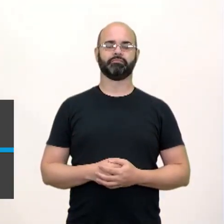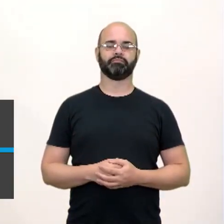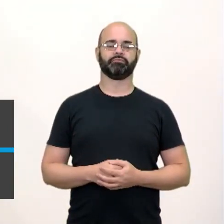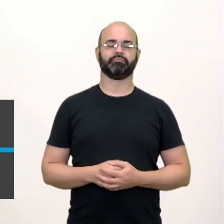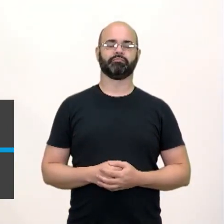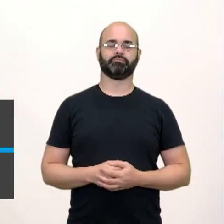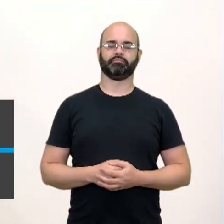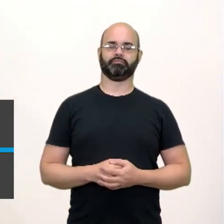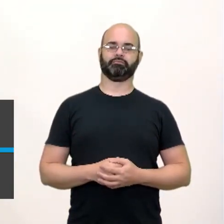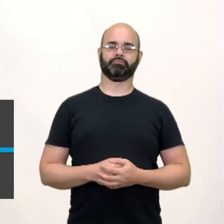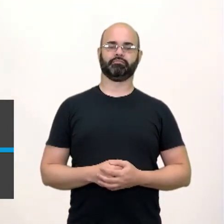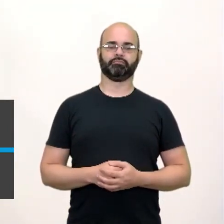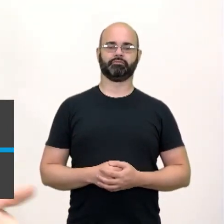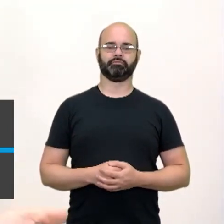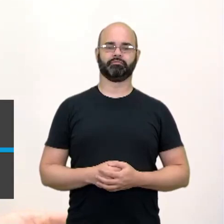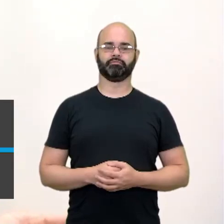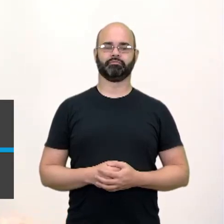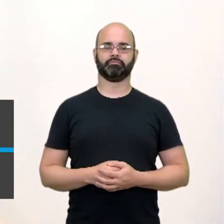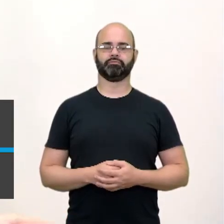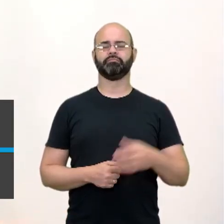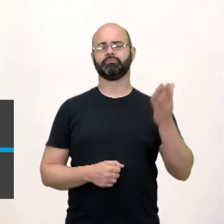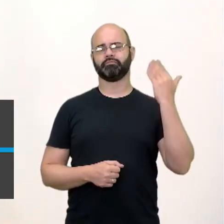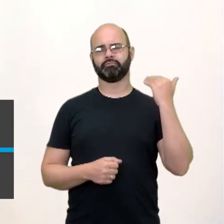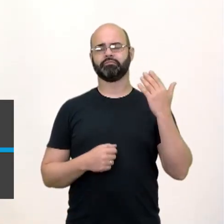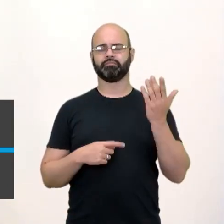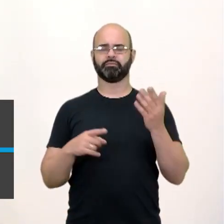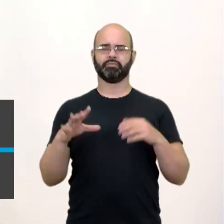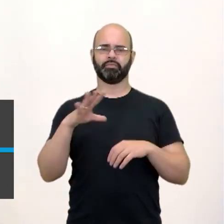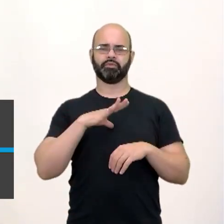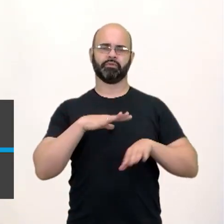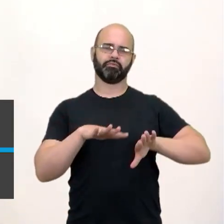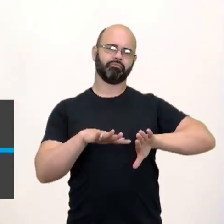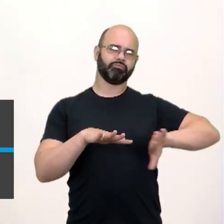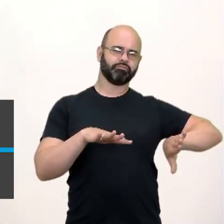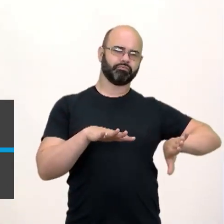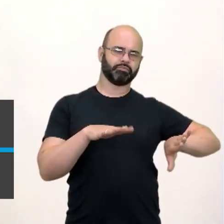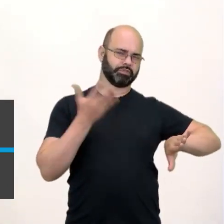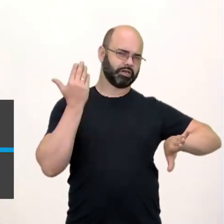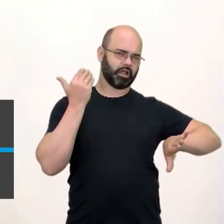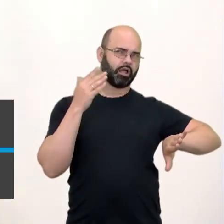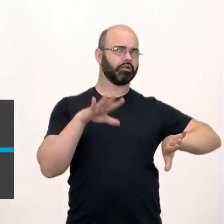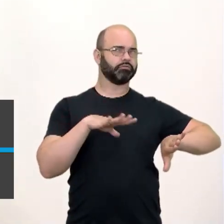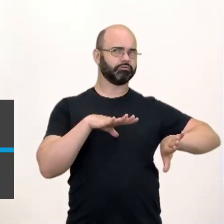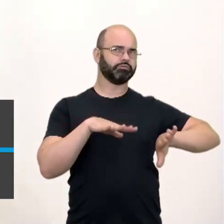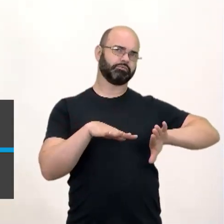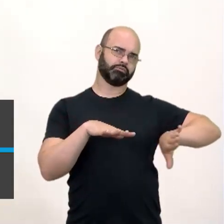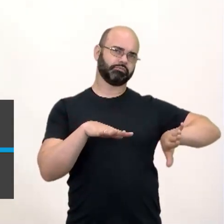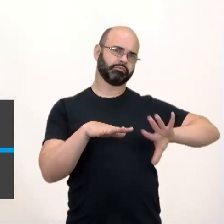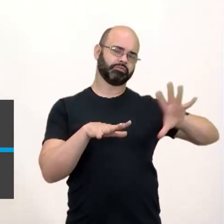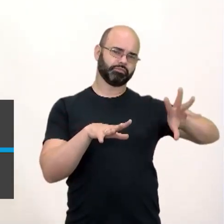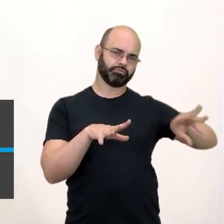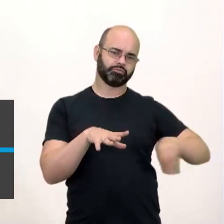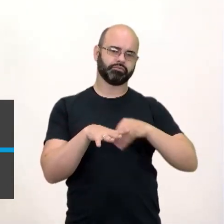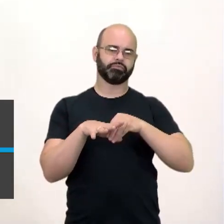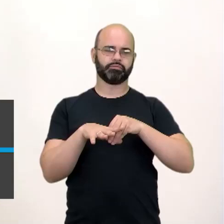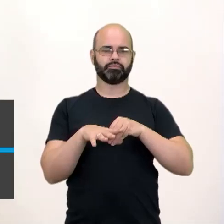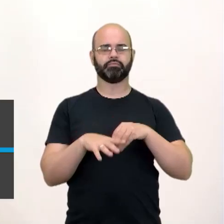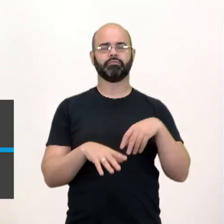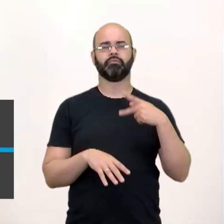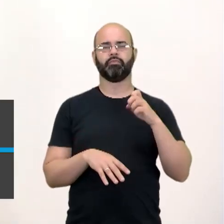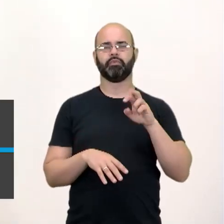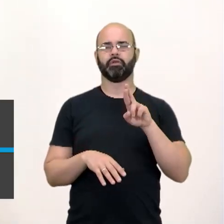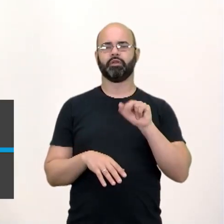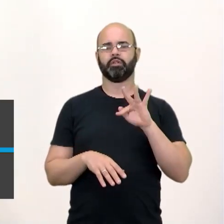numa cidade, antes era periferia, hoje já está incorporada, no bairro da cidade, aliás, que antes era tido como periferia, hoje já